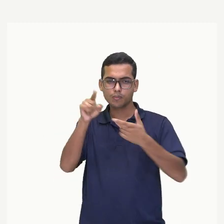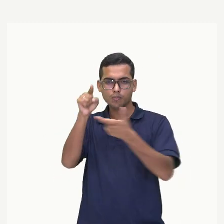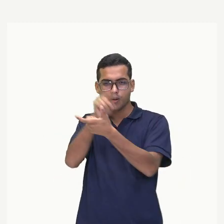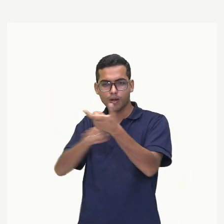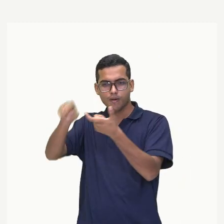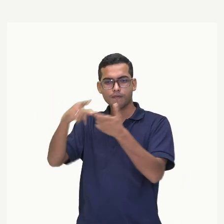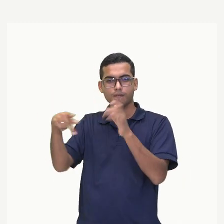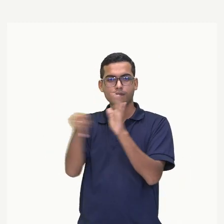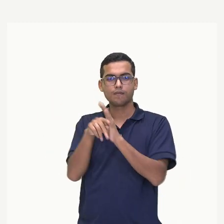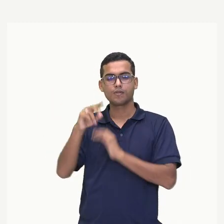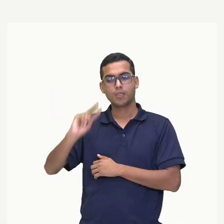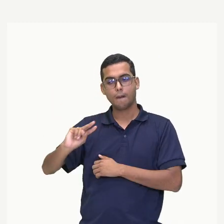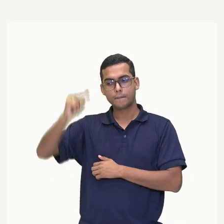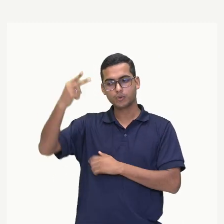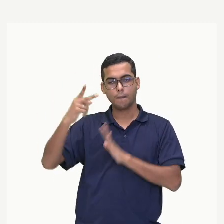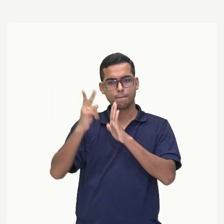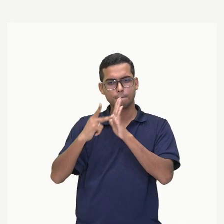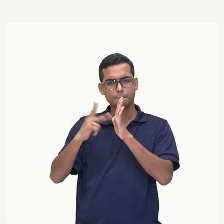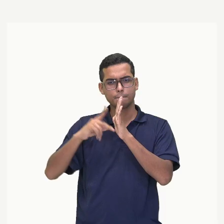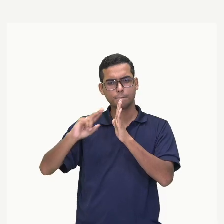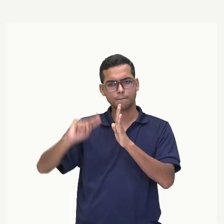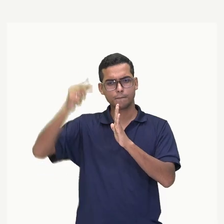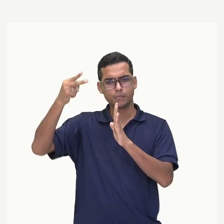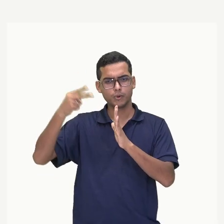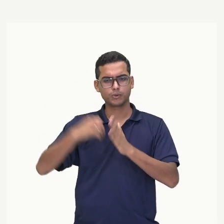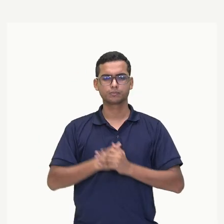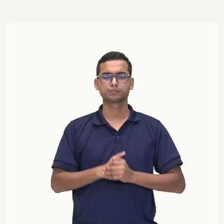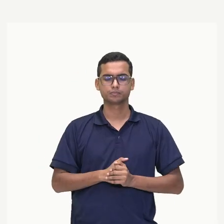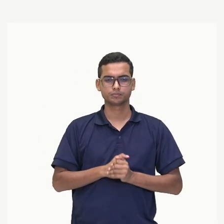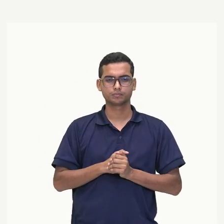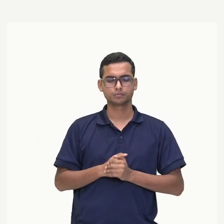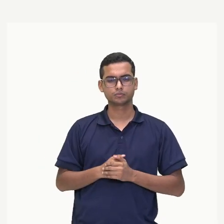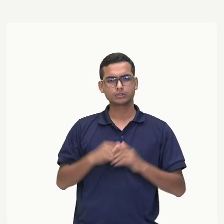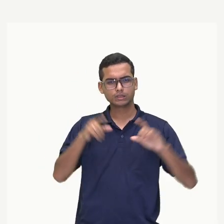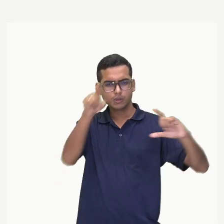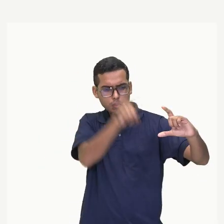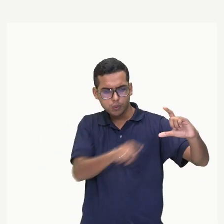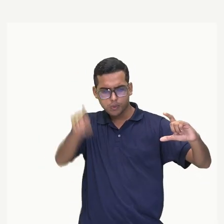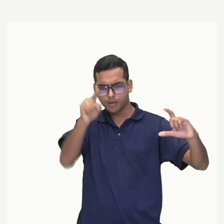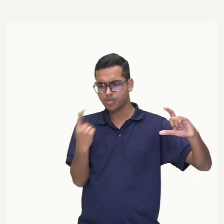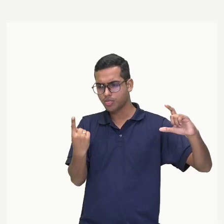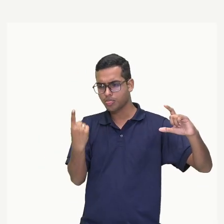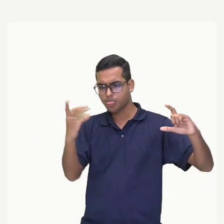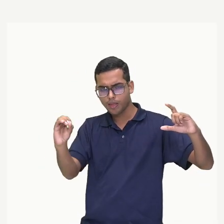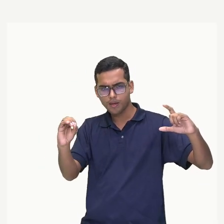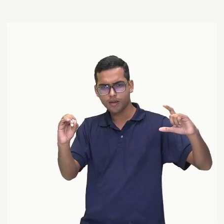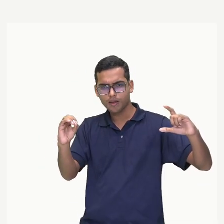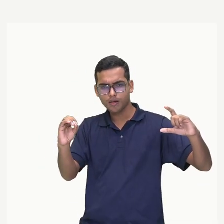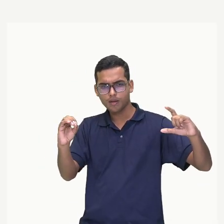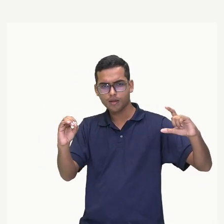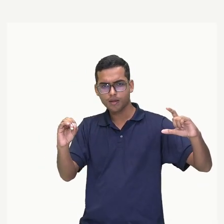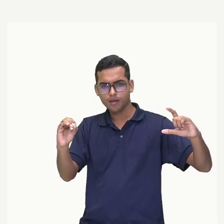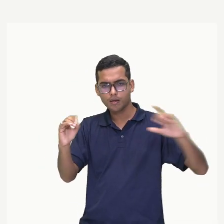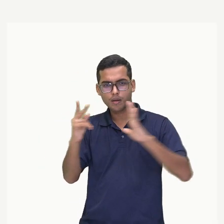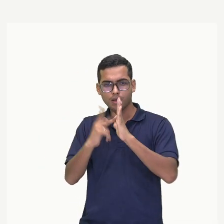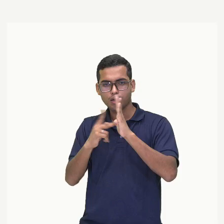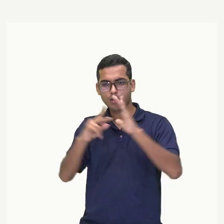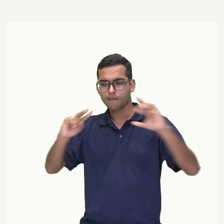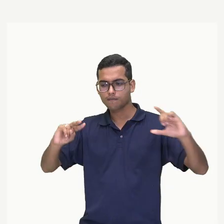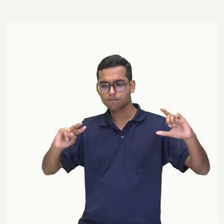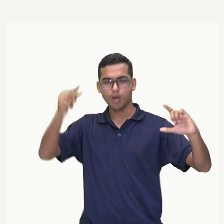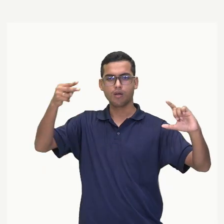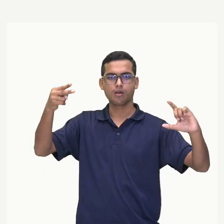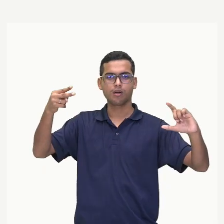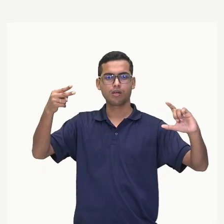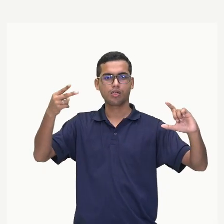a pontuação. Então, o valor dessa fatia é 10. Você vai duplicar esse valor, porque